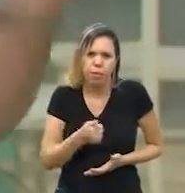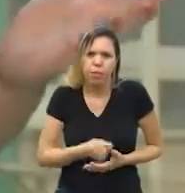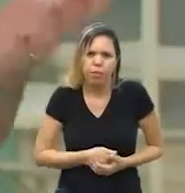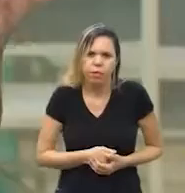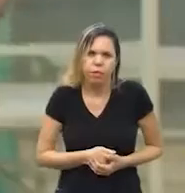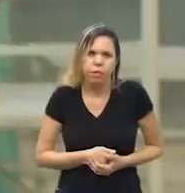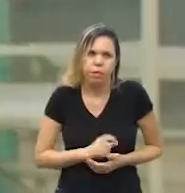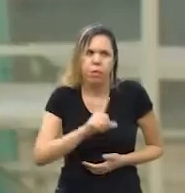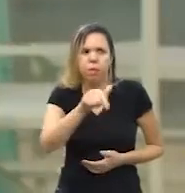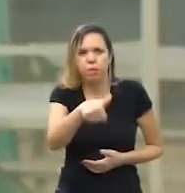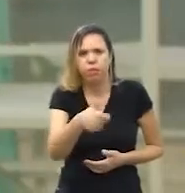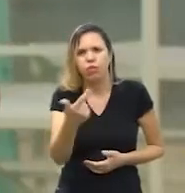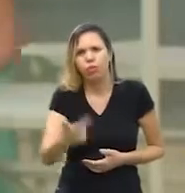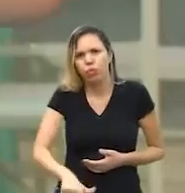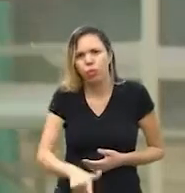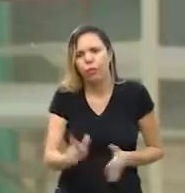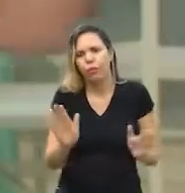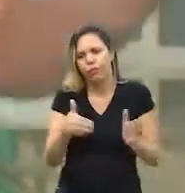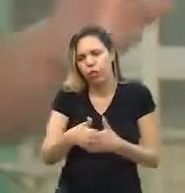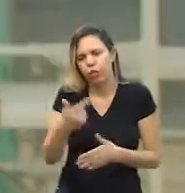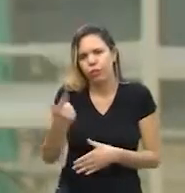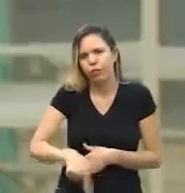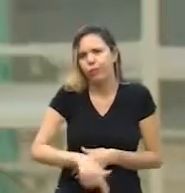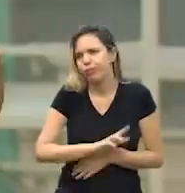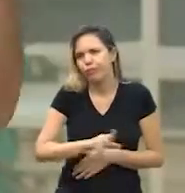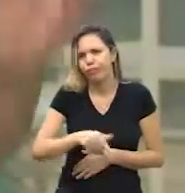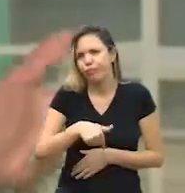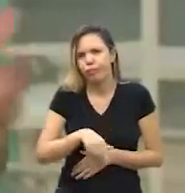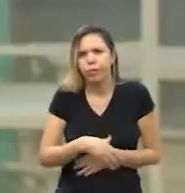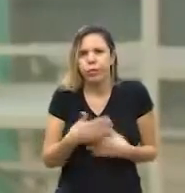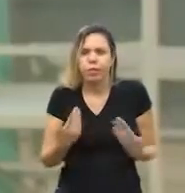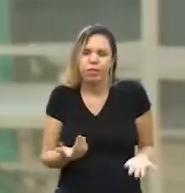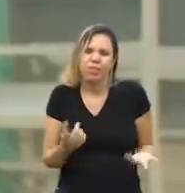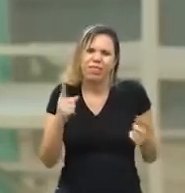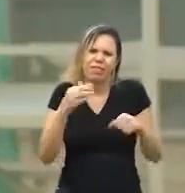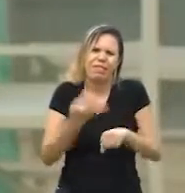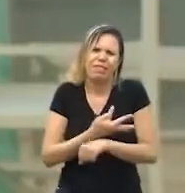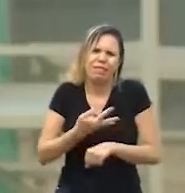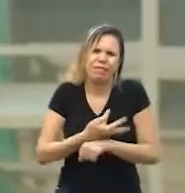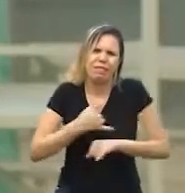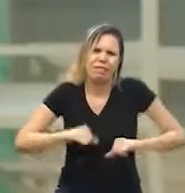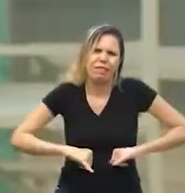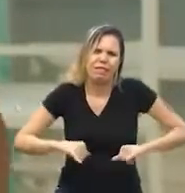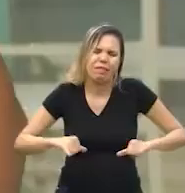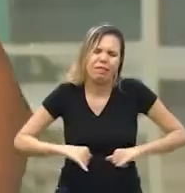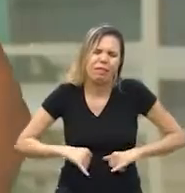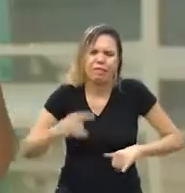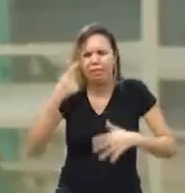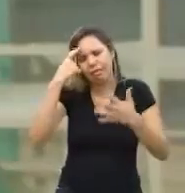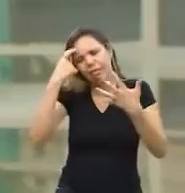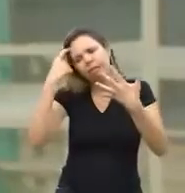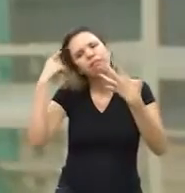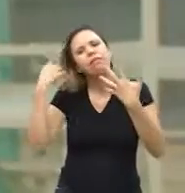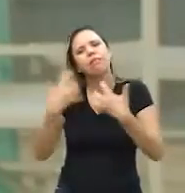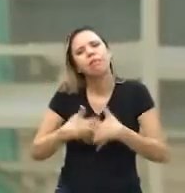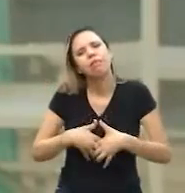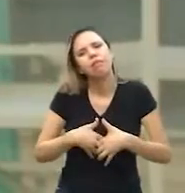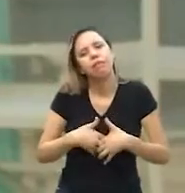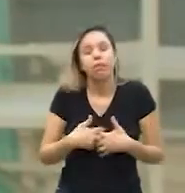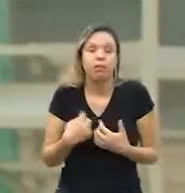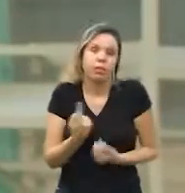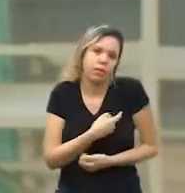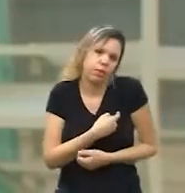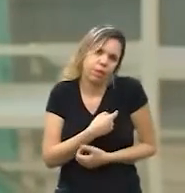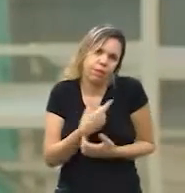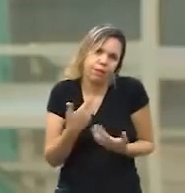Vai tudo melhorar. Depois vinha aquela bomba, não vai. Então foi bem sofrido, foi bem